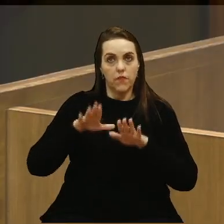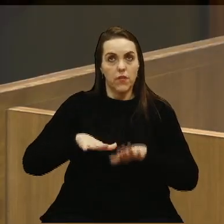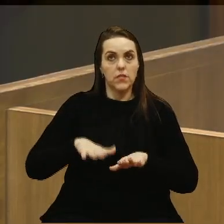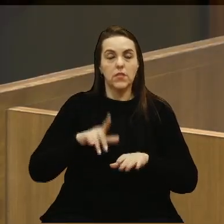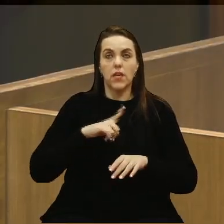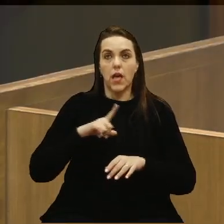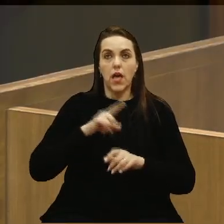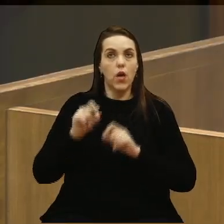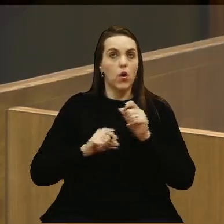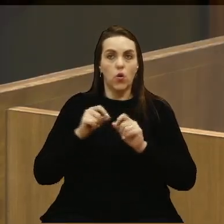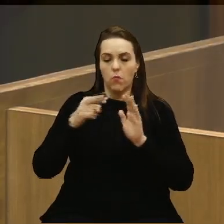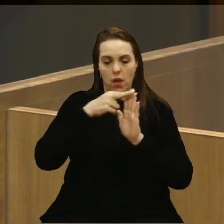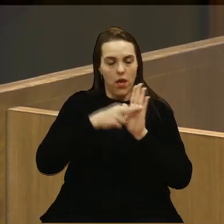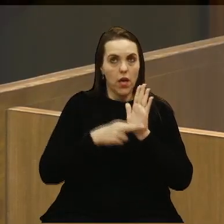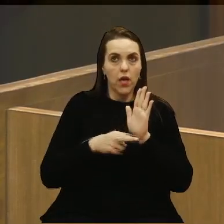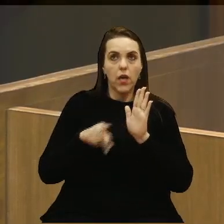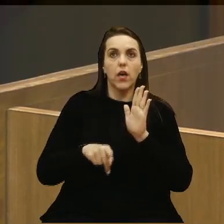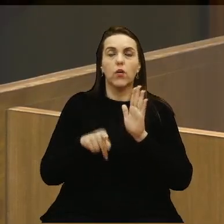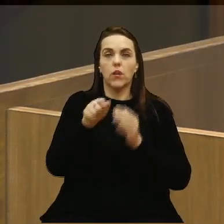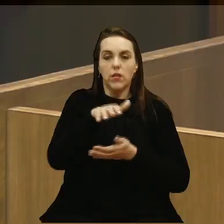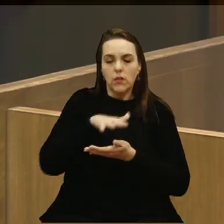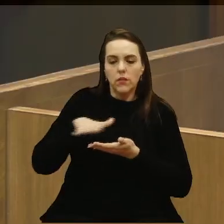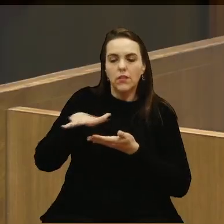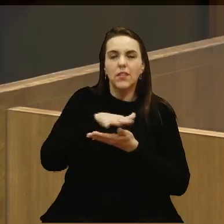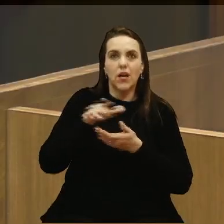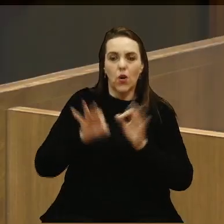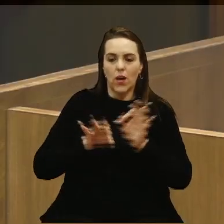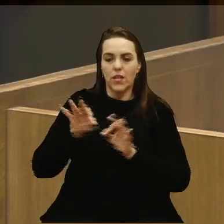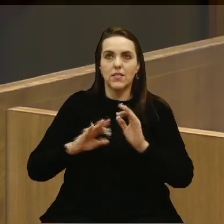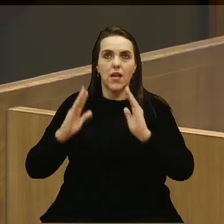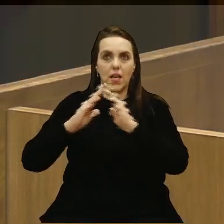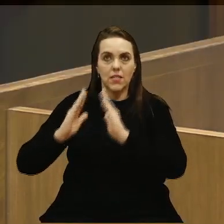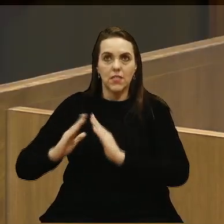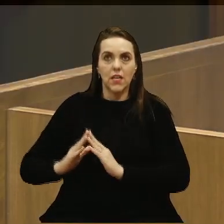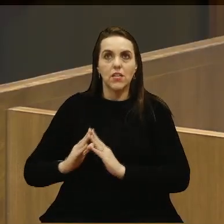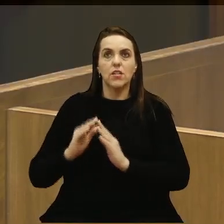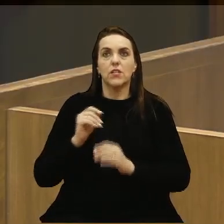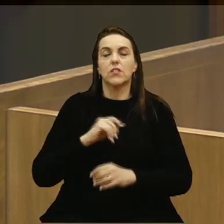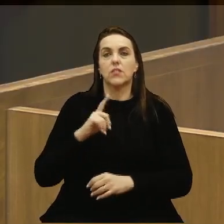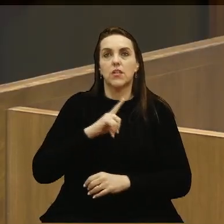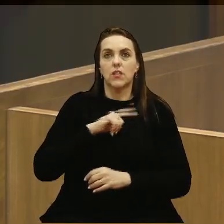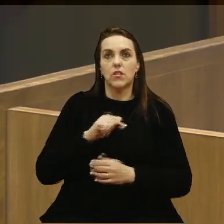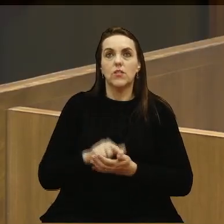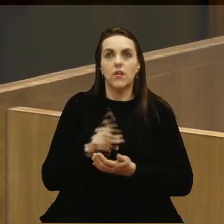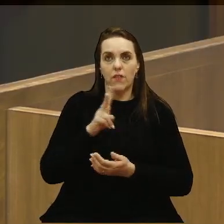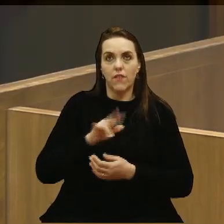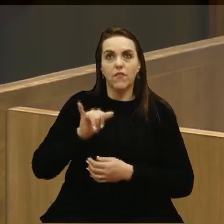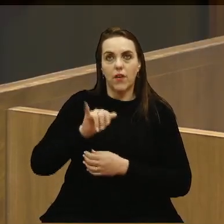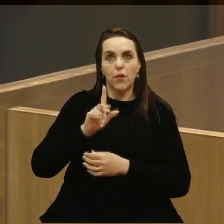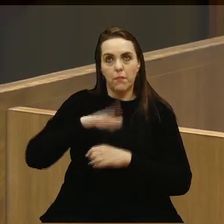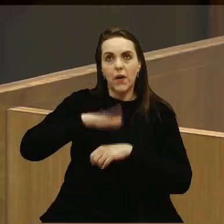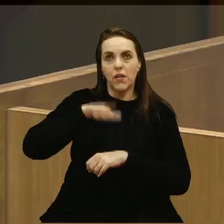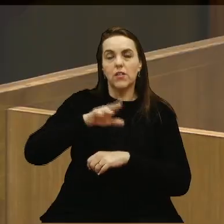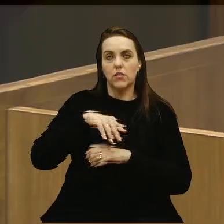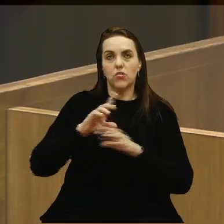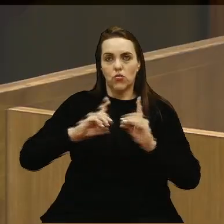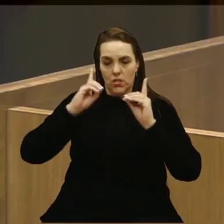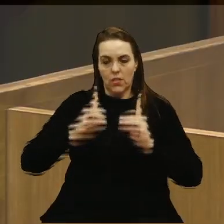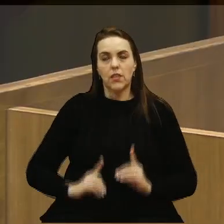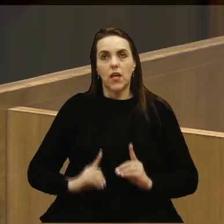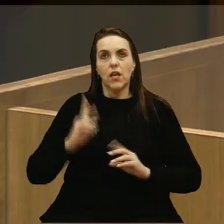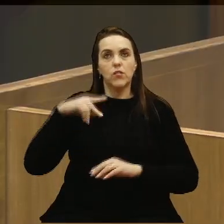questão de uma regularização, fazer uma planta de uma residência, você vai poder ter mais dignidade, políticas